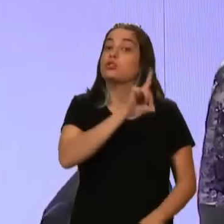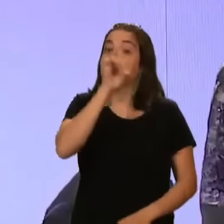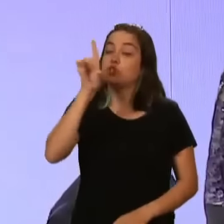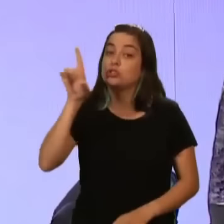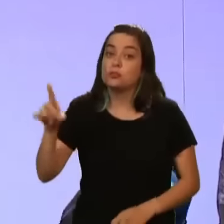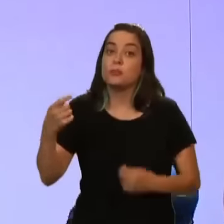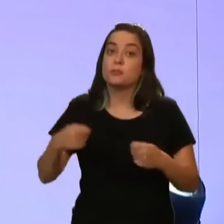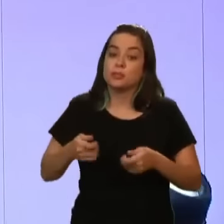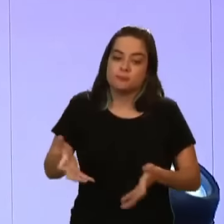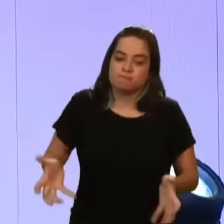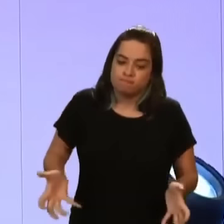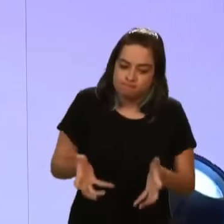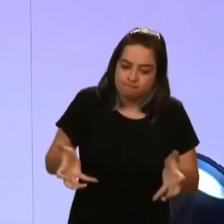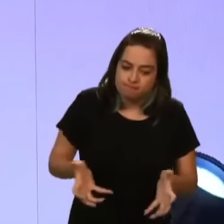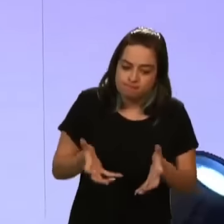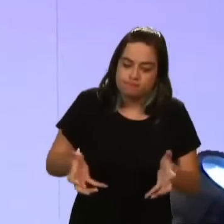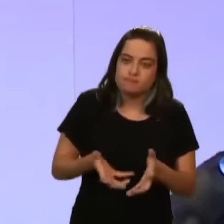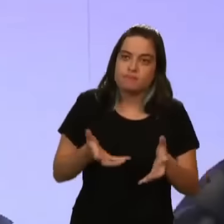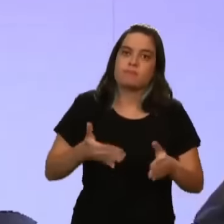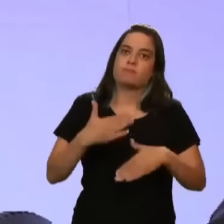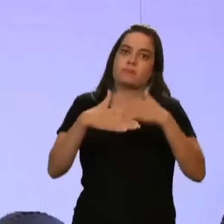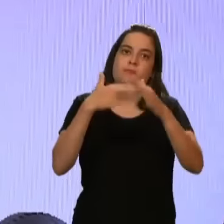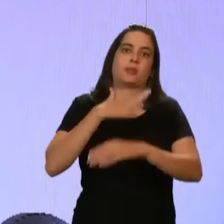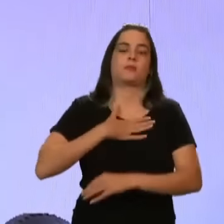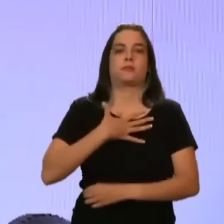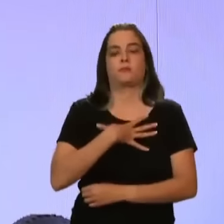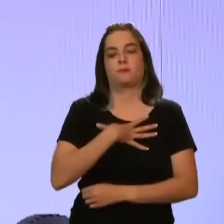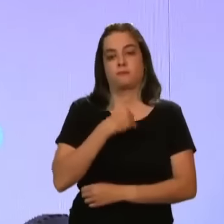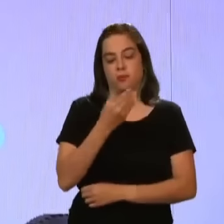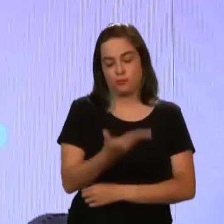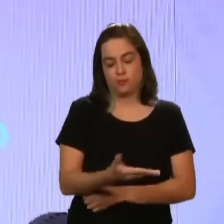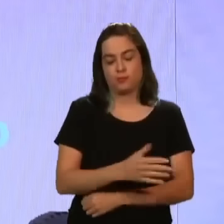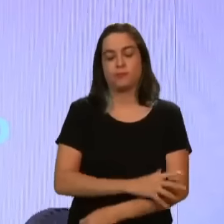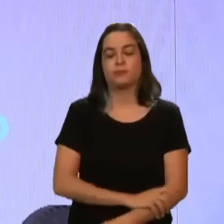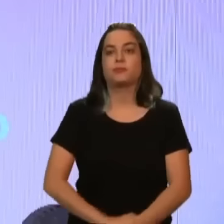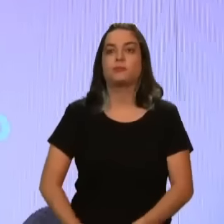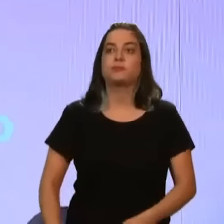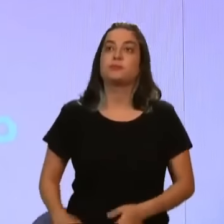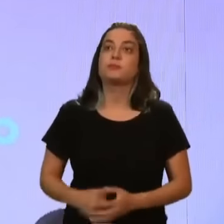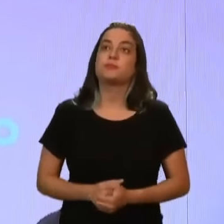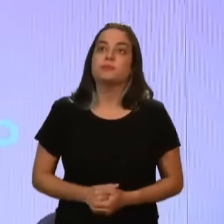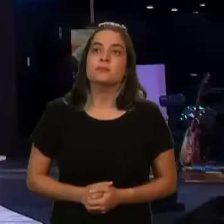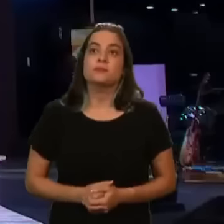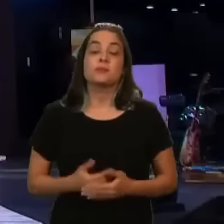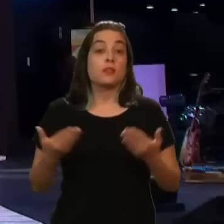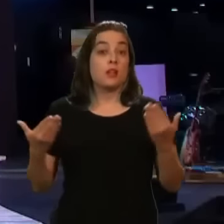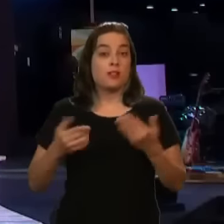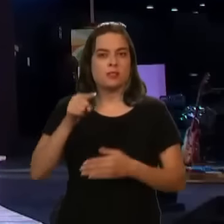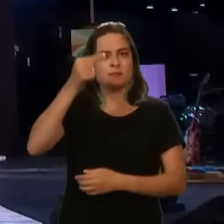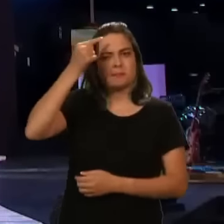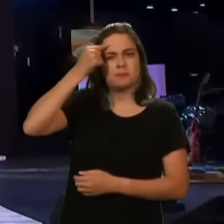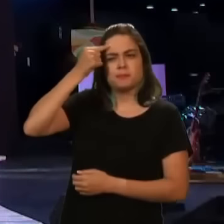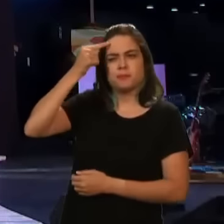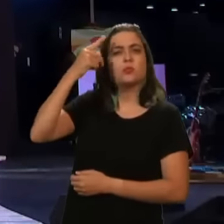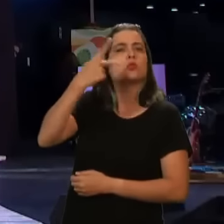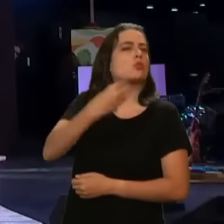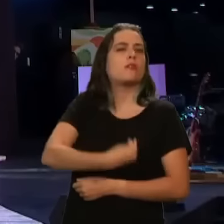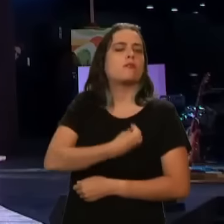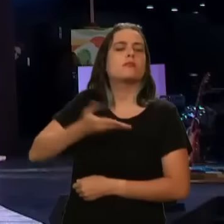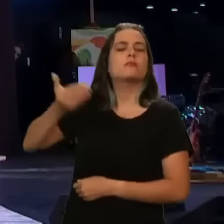maior investimento que você pode fazer na formação dos seus filhos. Agora eu quero que você pense na sua vida lá atrás, tá bom?